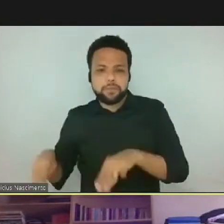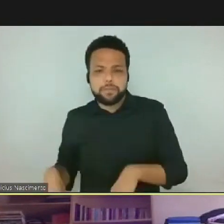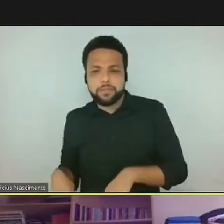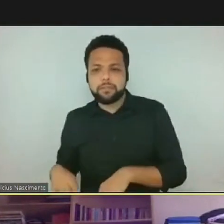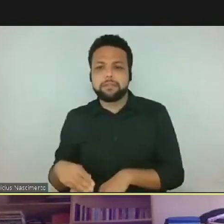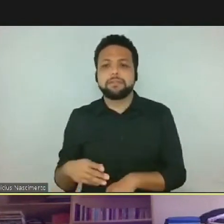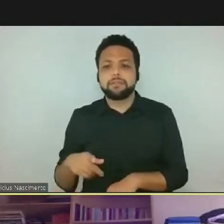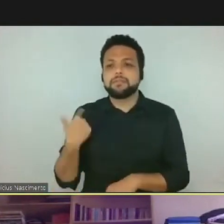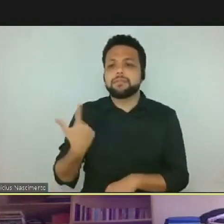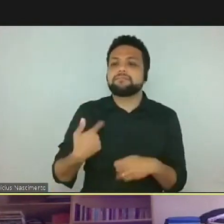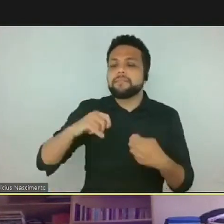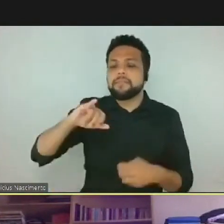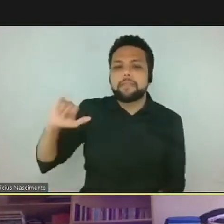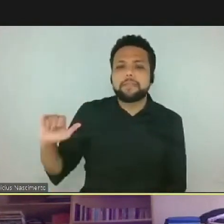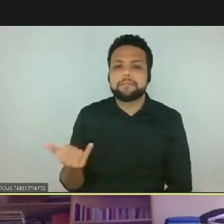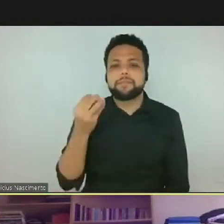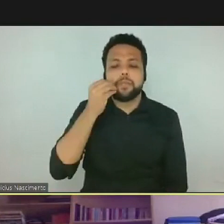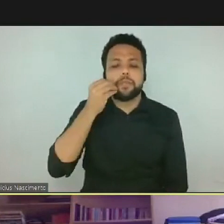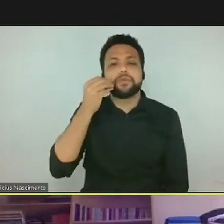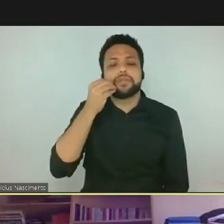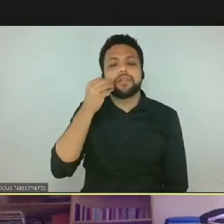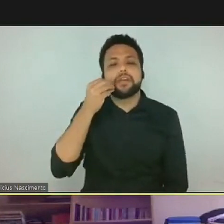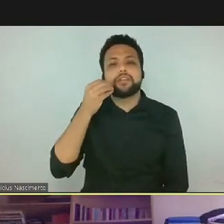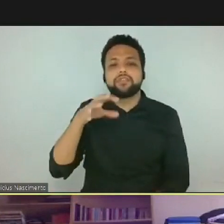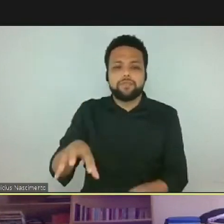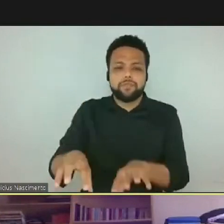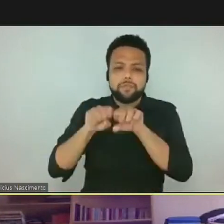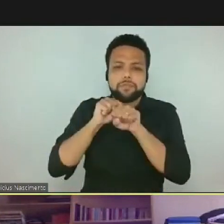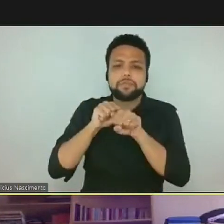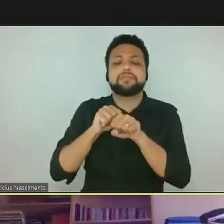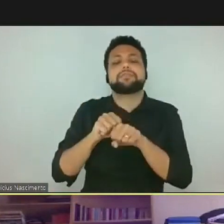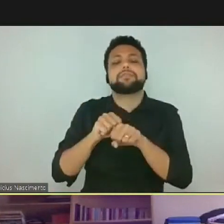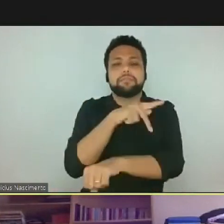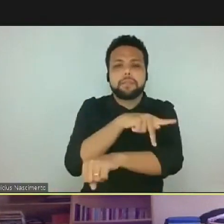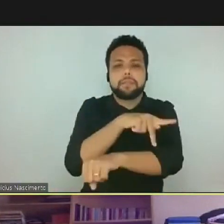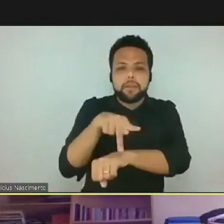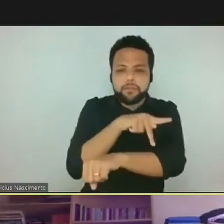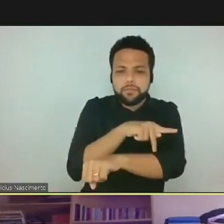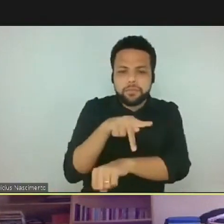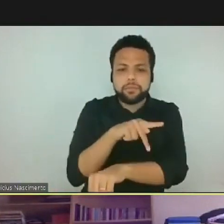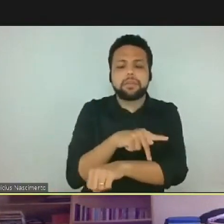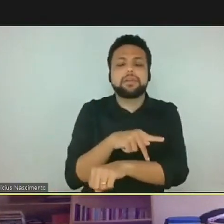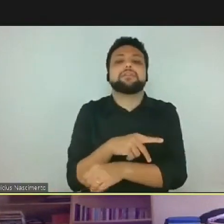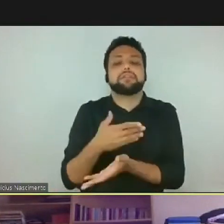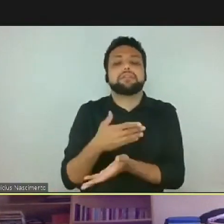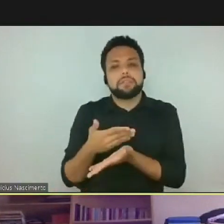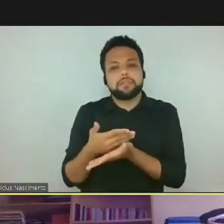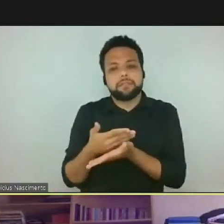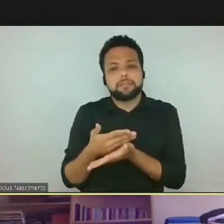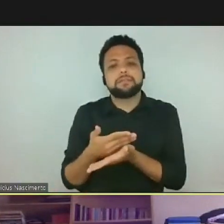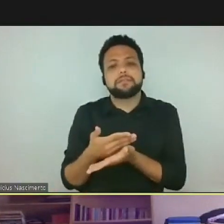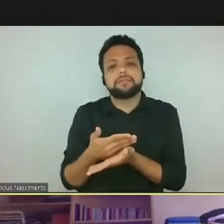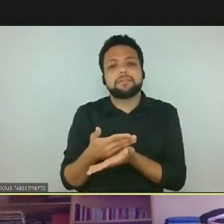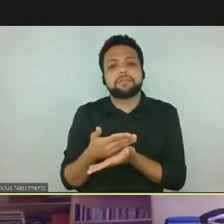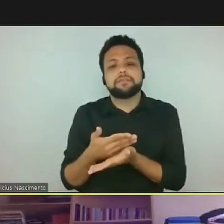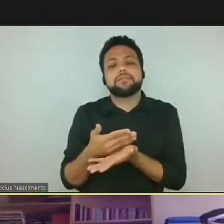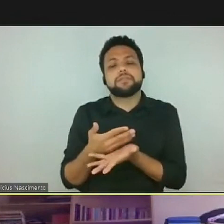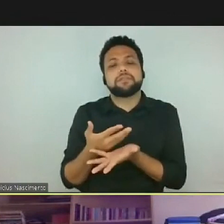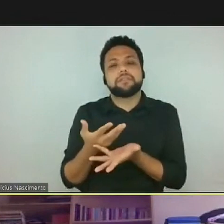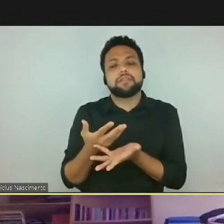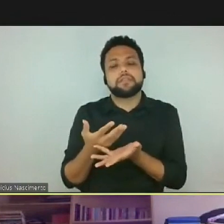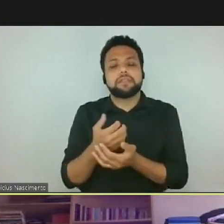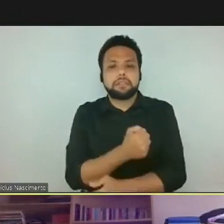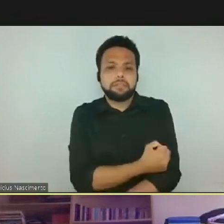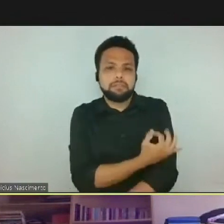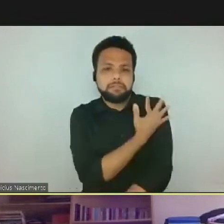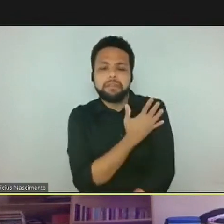aproveitar essas oportunidades de formação, como na pedagogia, né, que nos anos iniciais a gente não tem o professor com